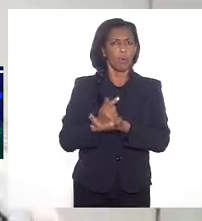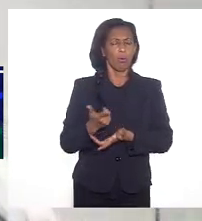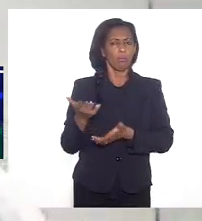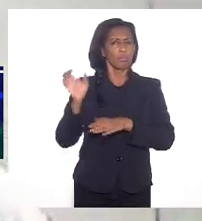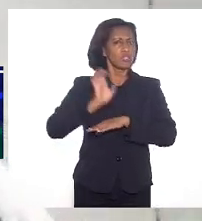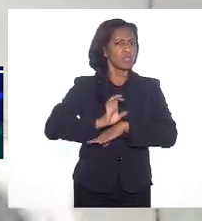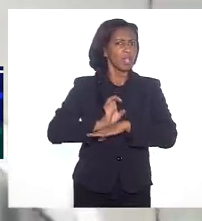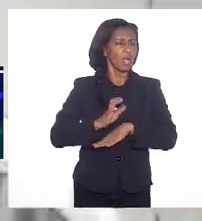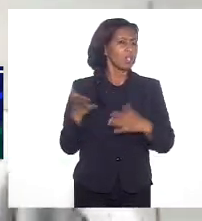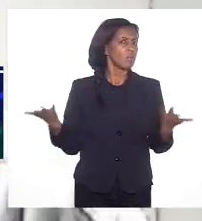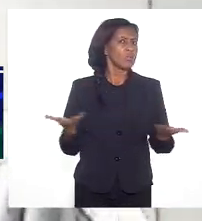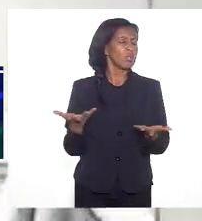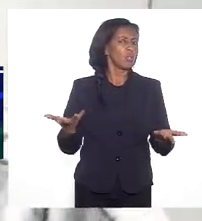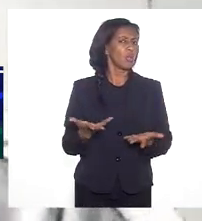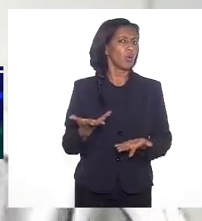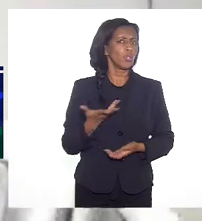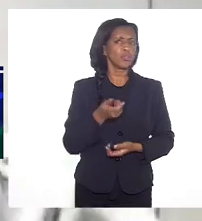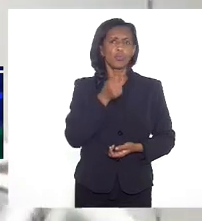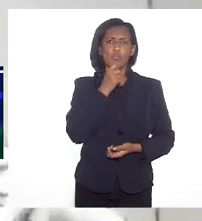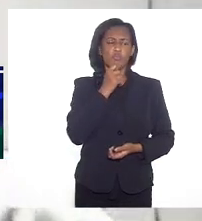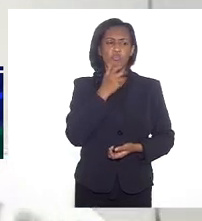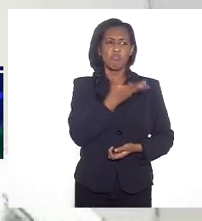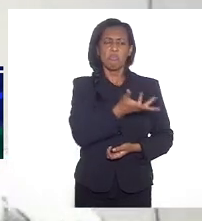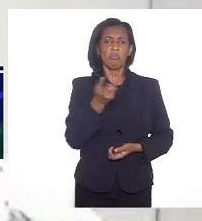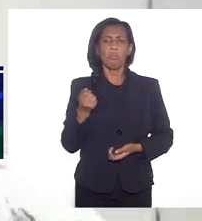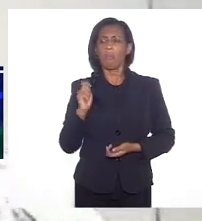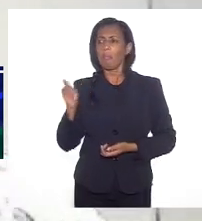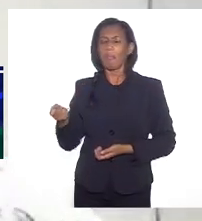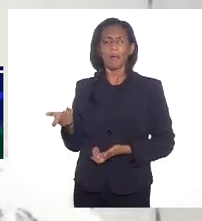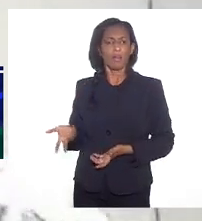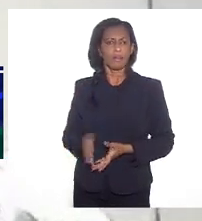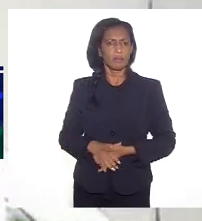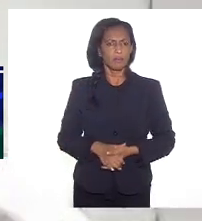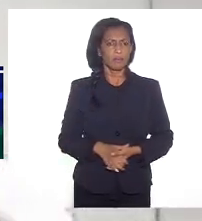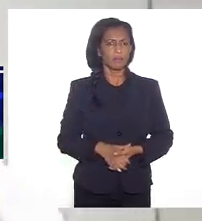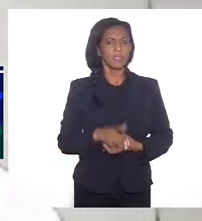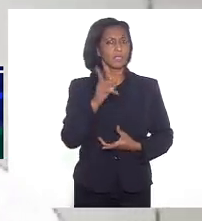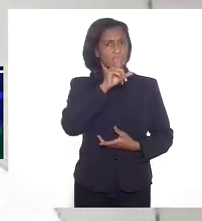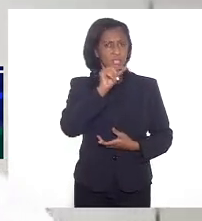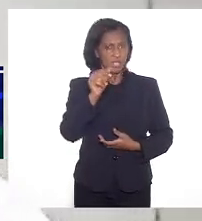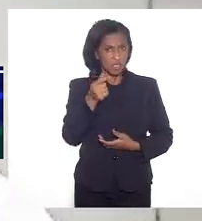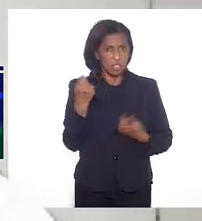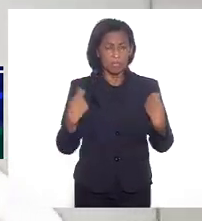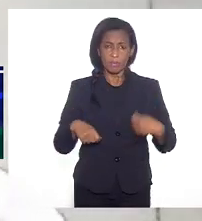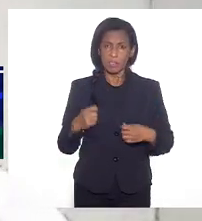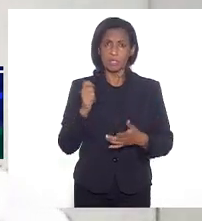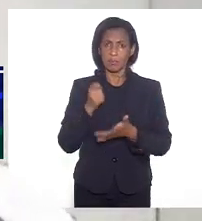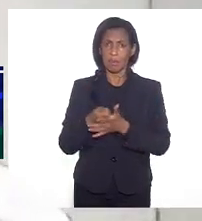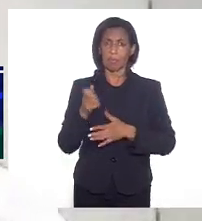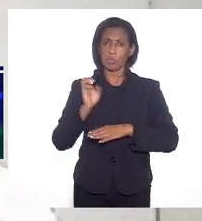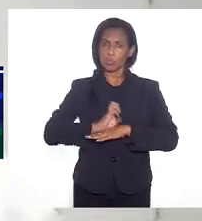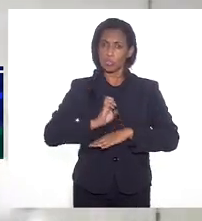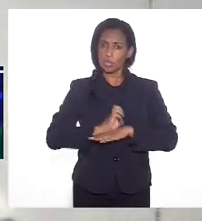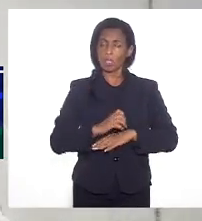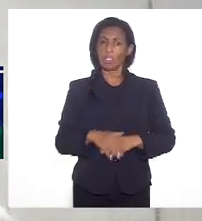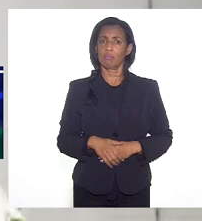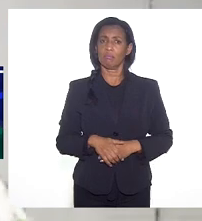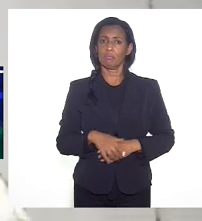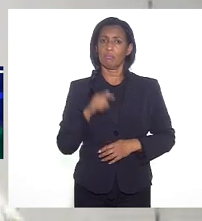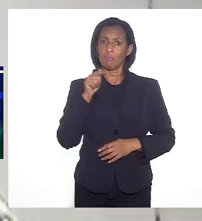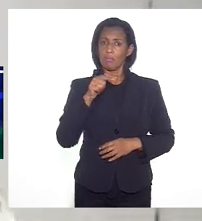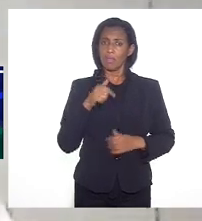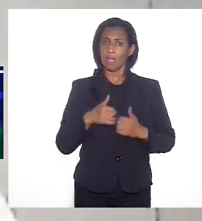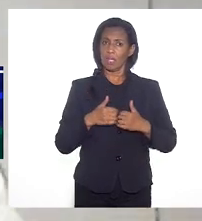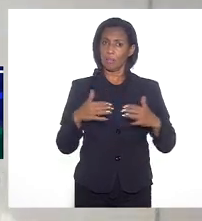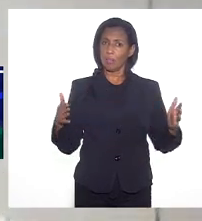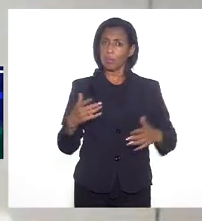e que hoje não compõem uma reserva para pagar essas aposentadorias esse dinheiro tem que ser pago pelo estado daí a importância